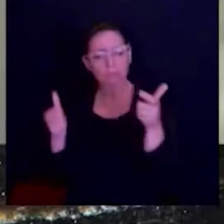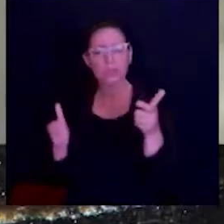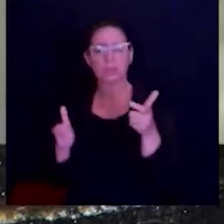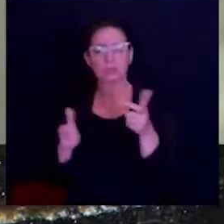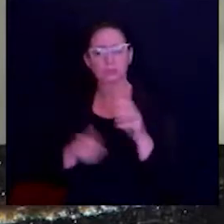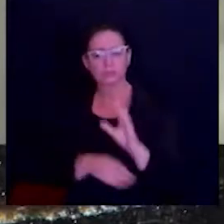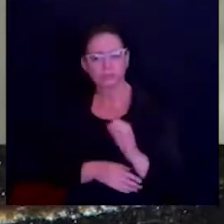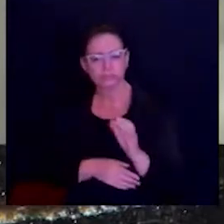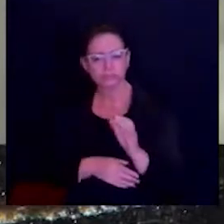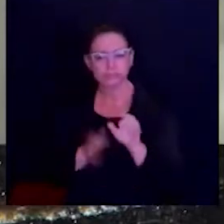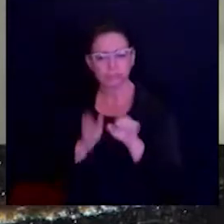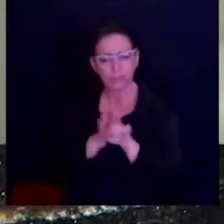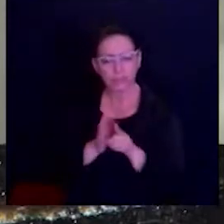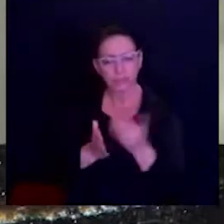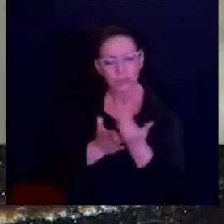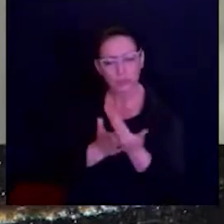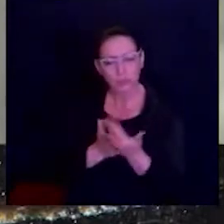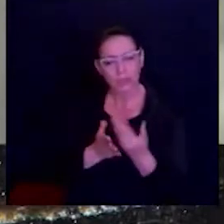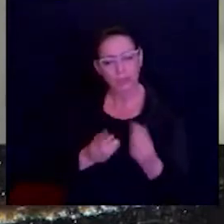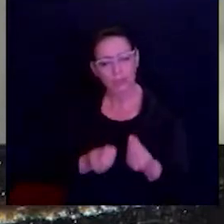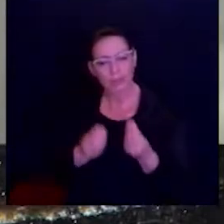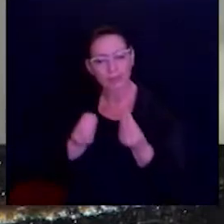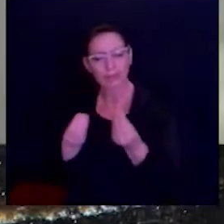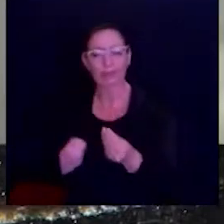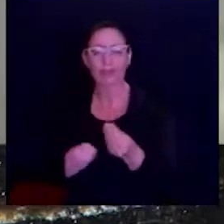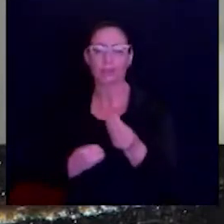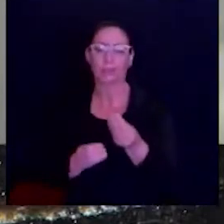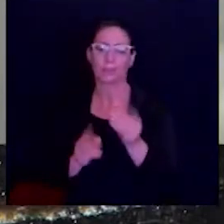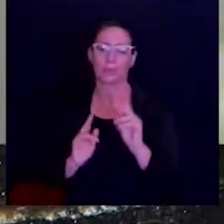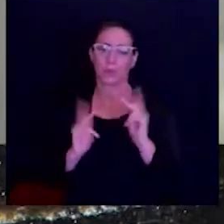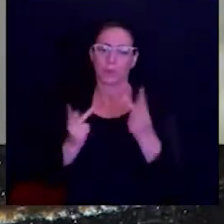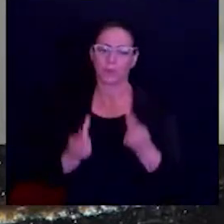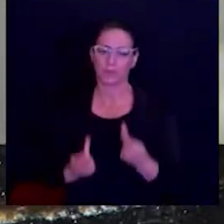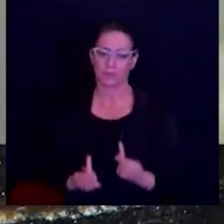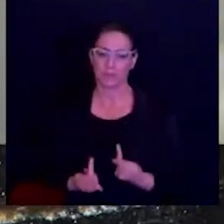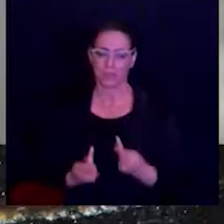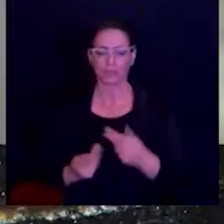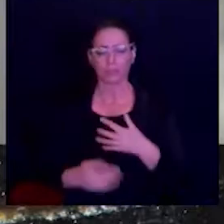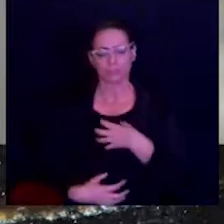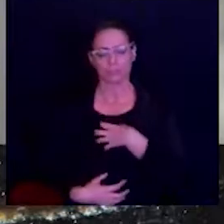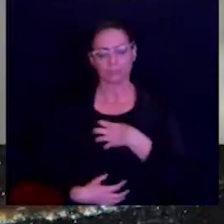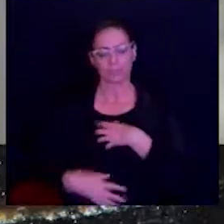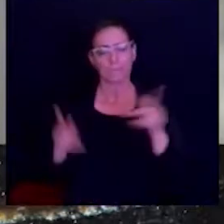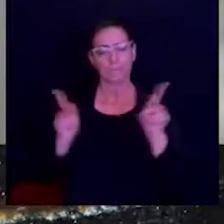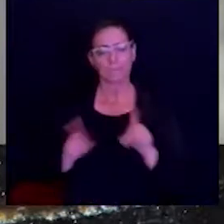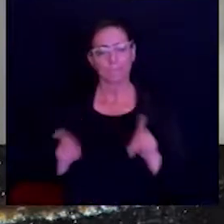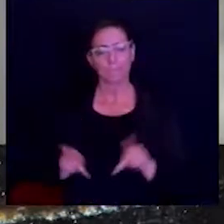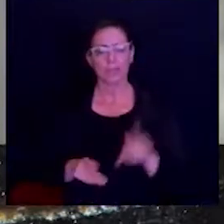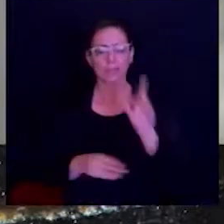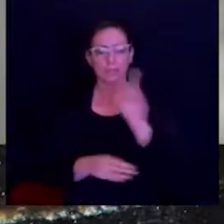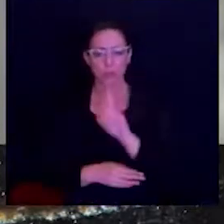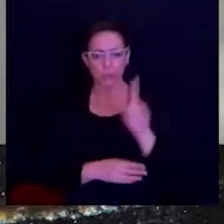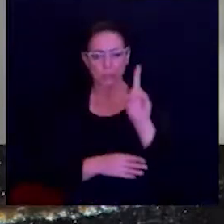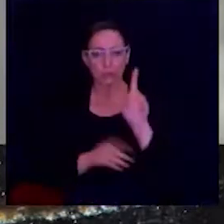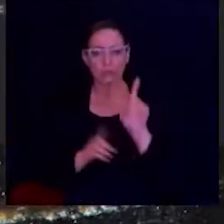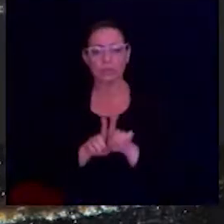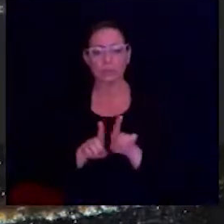e desenvolvimento da humanidade. Assim sendo, estarei em paz comigo e com Deus.